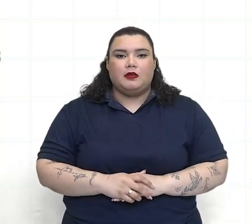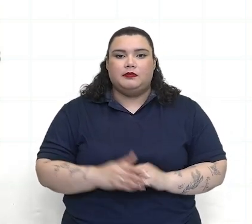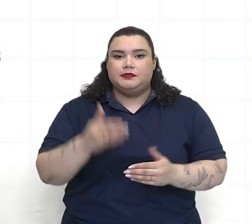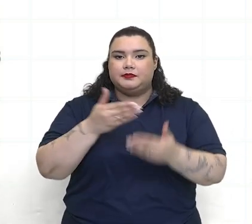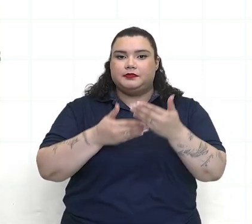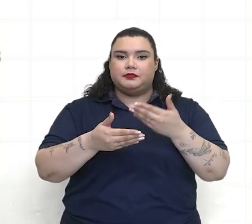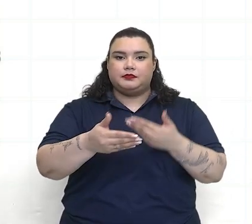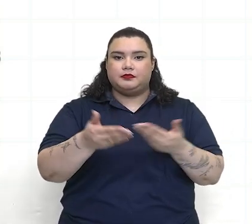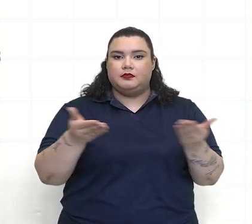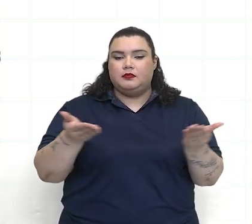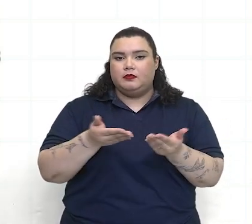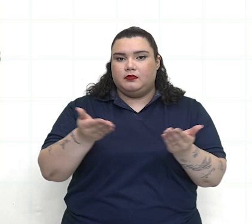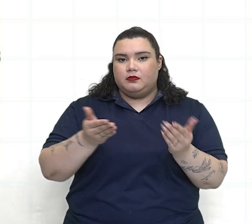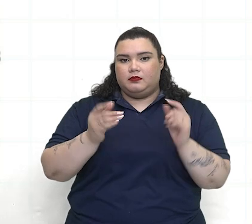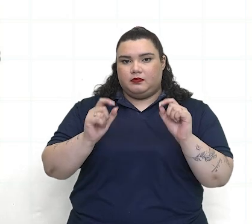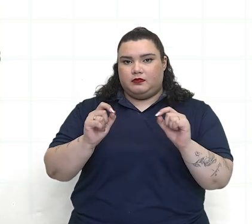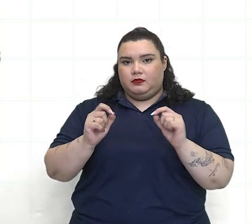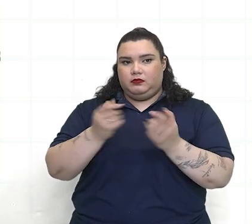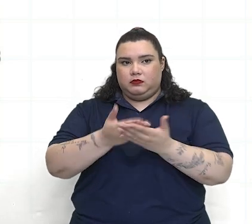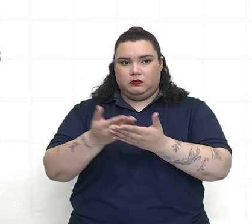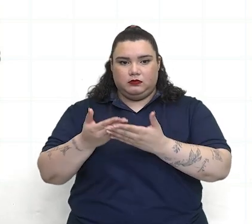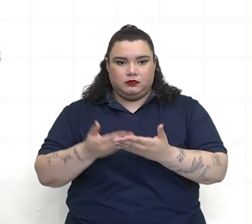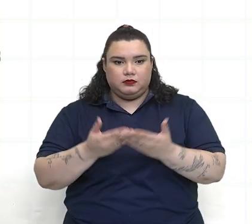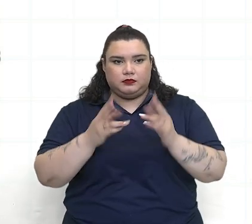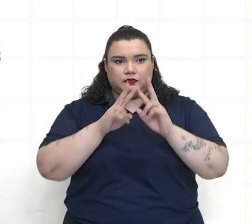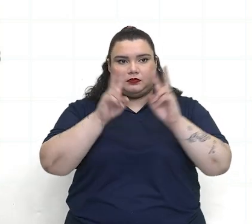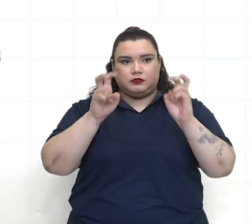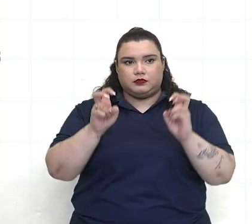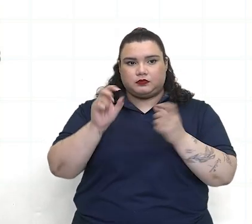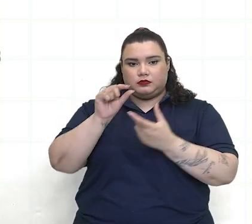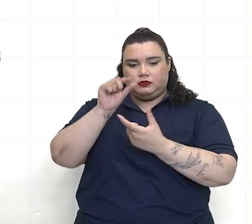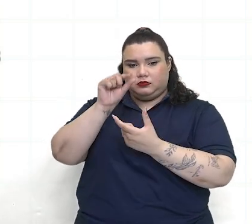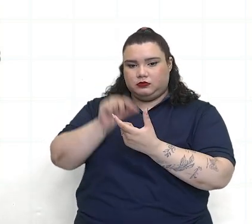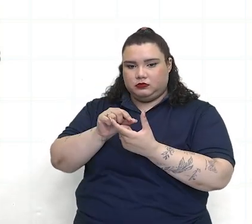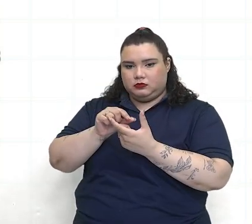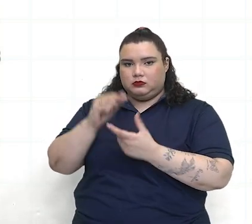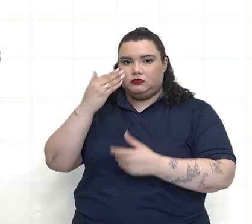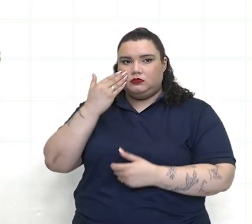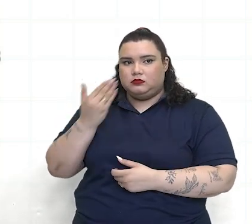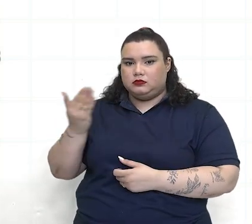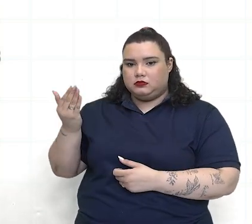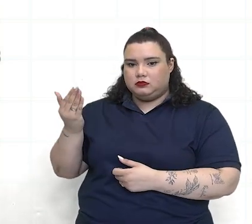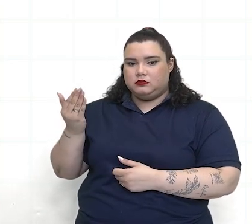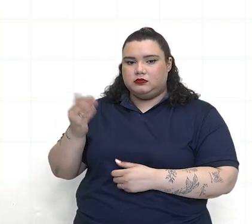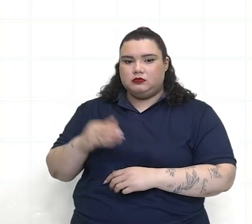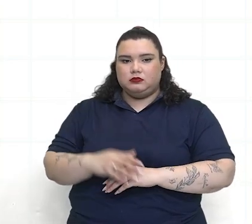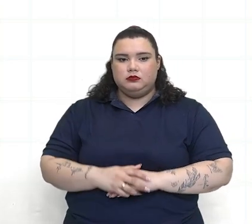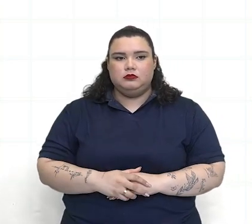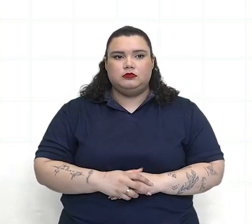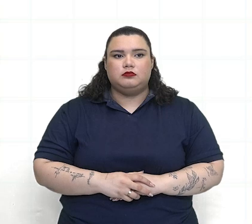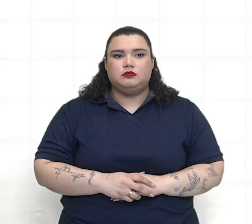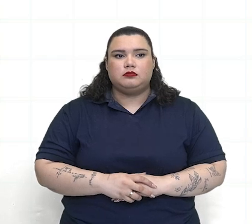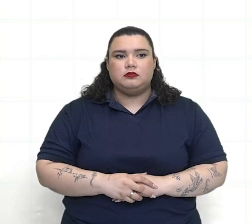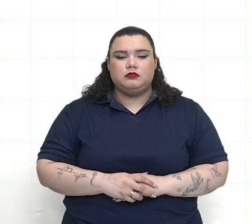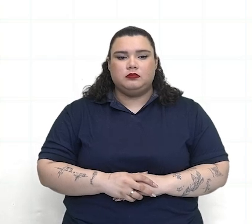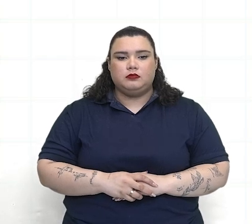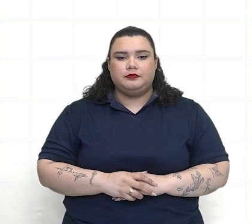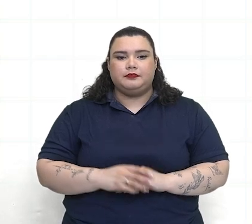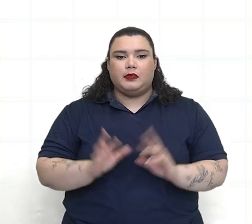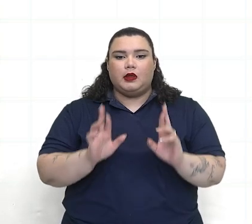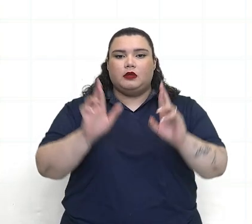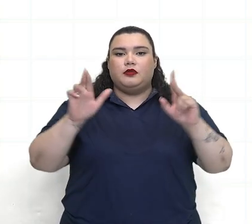então com o nosso estudo acerca da sílaba tônica. Vamos para a nossa próxima.